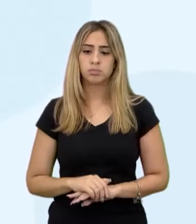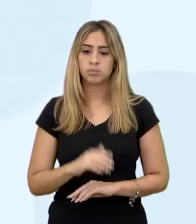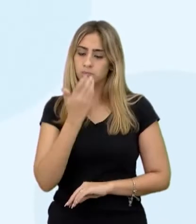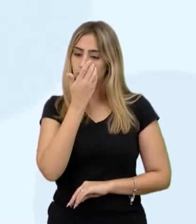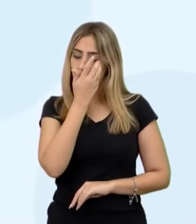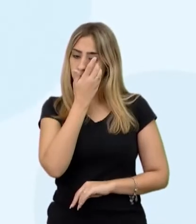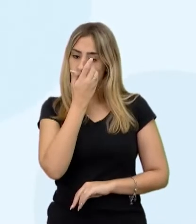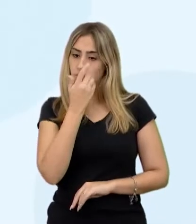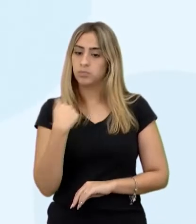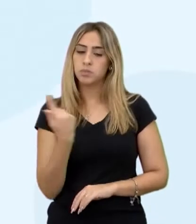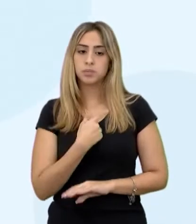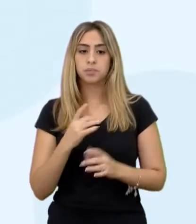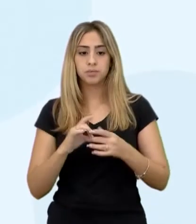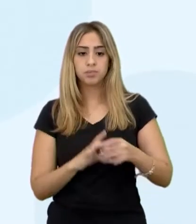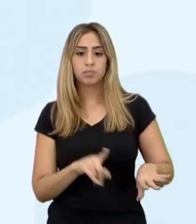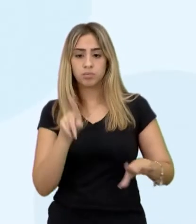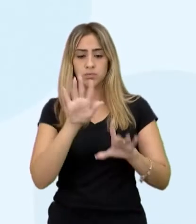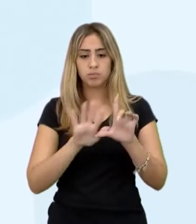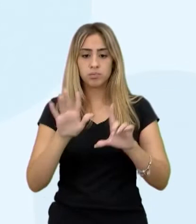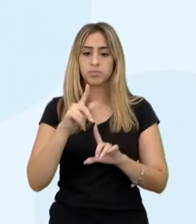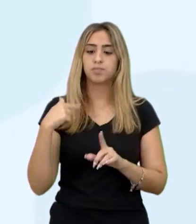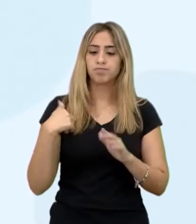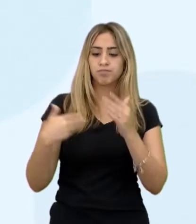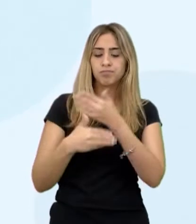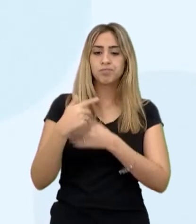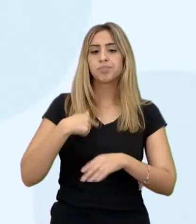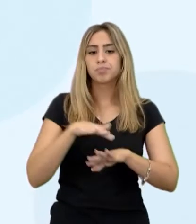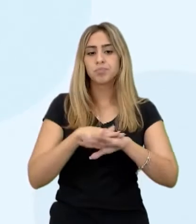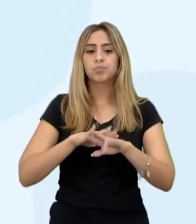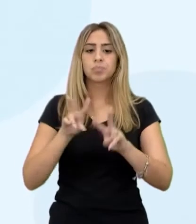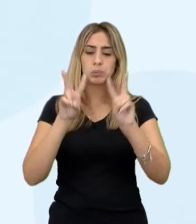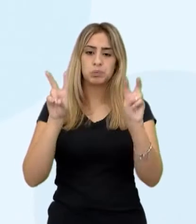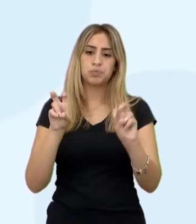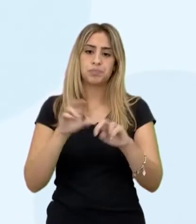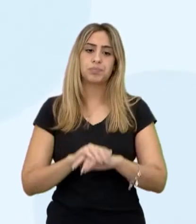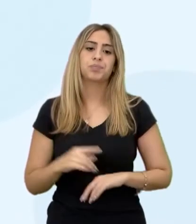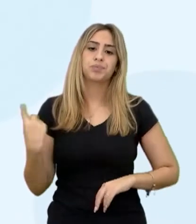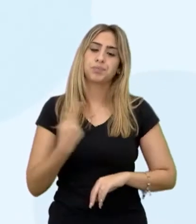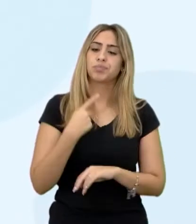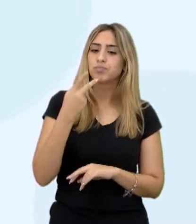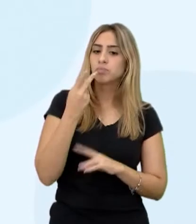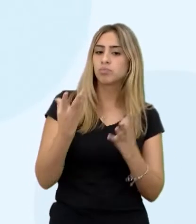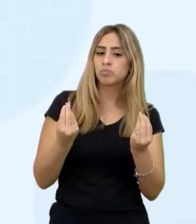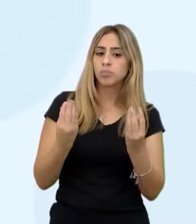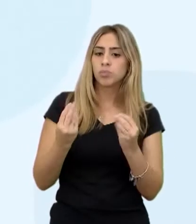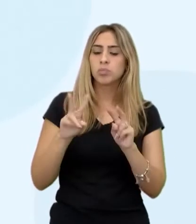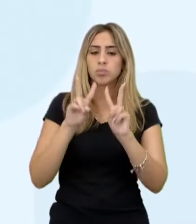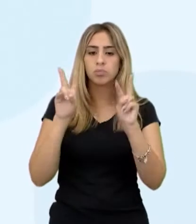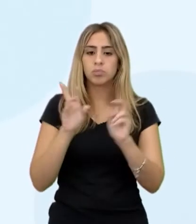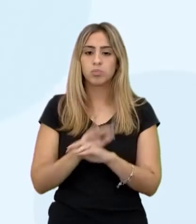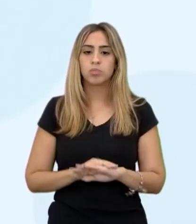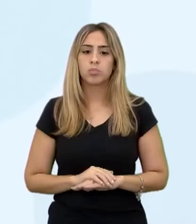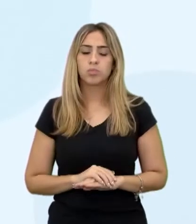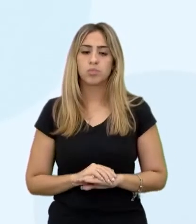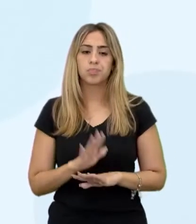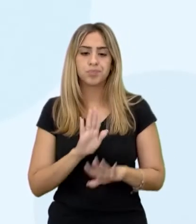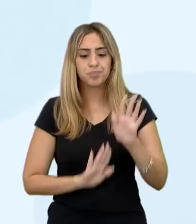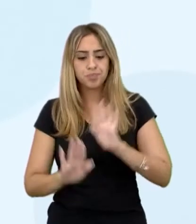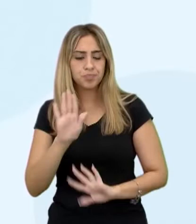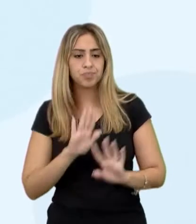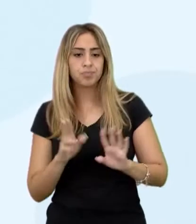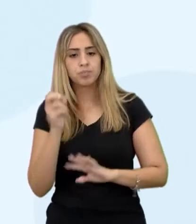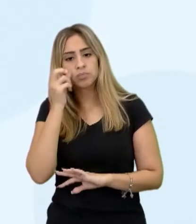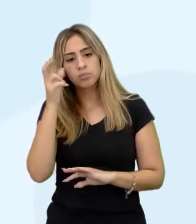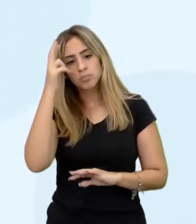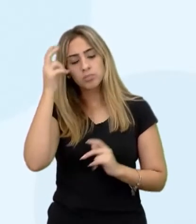Então, eu vou deixar a imagem na tela até para a gente conversar sobre isso. Assim, a gente está falando muito de preservar a